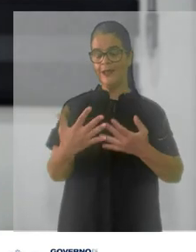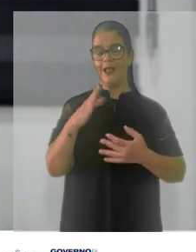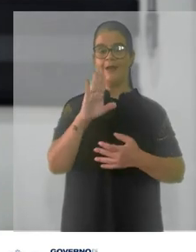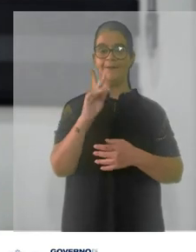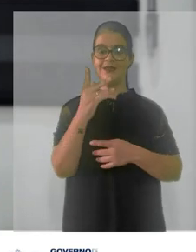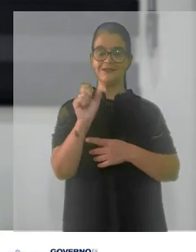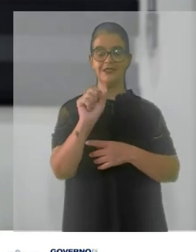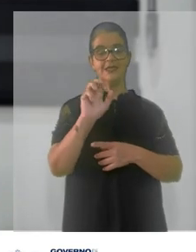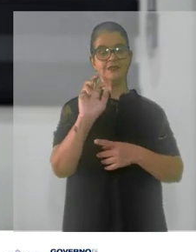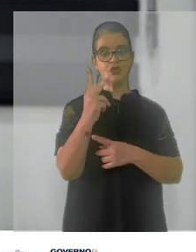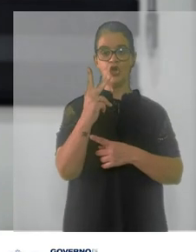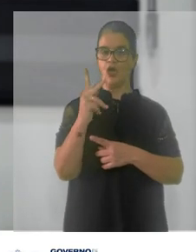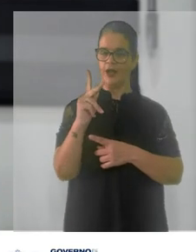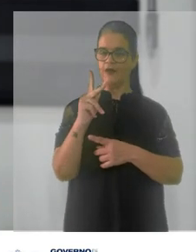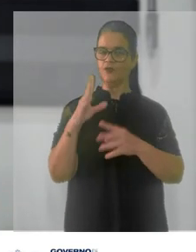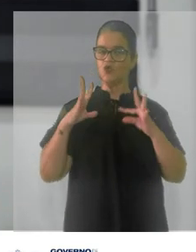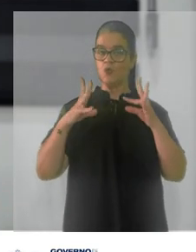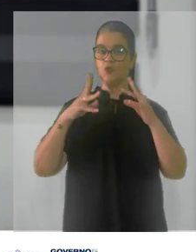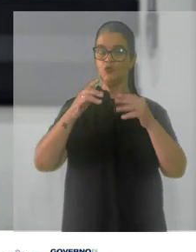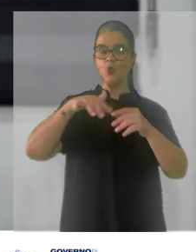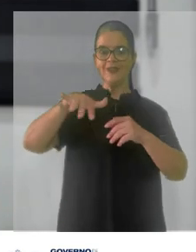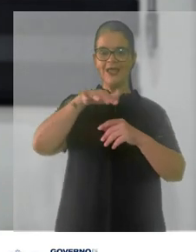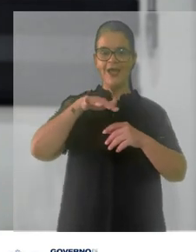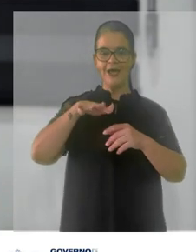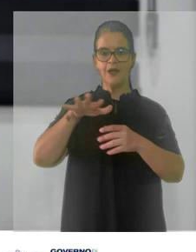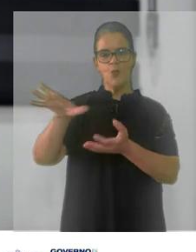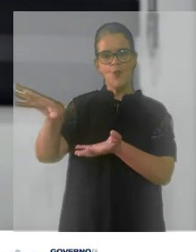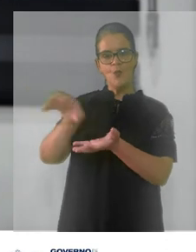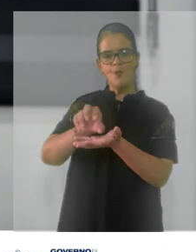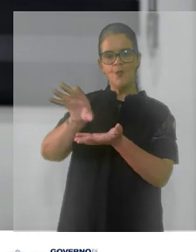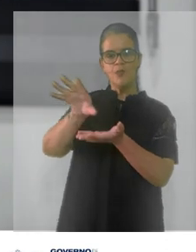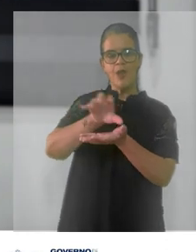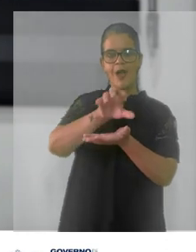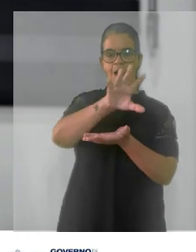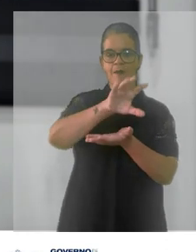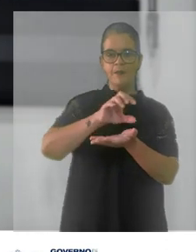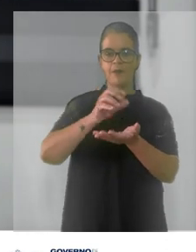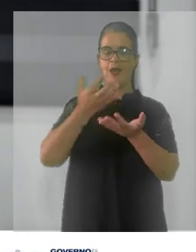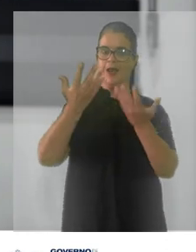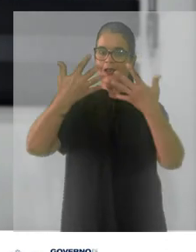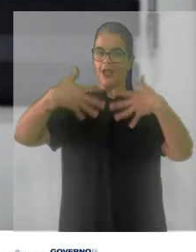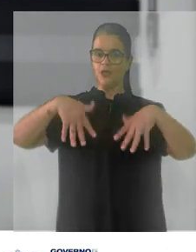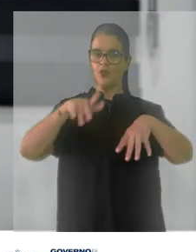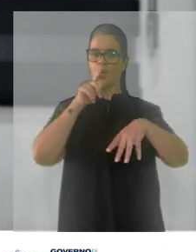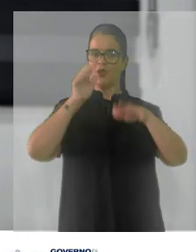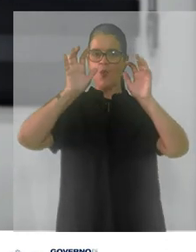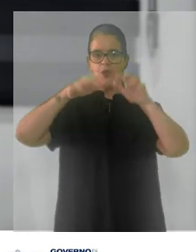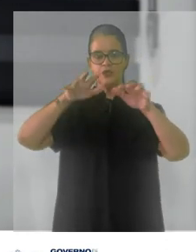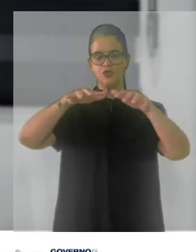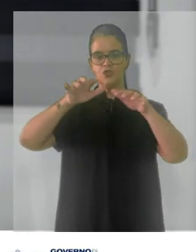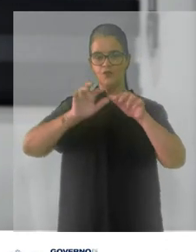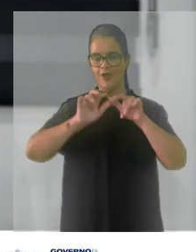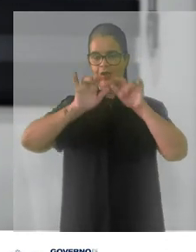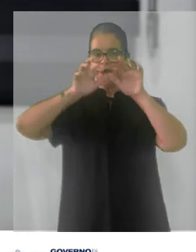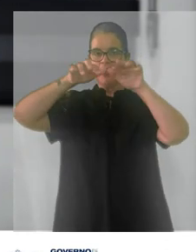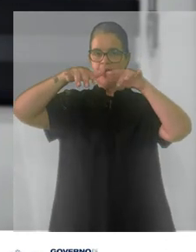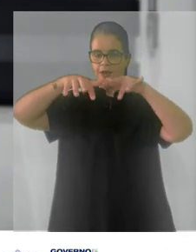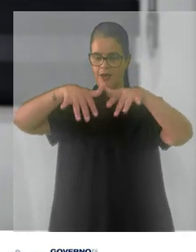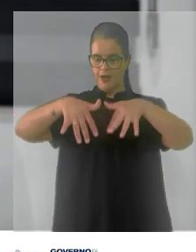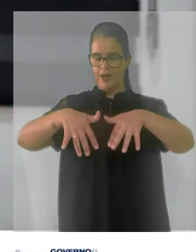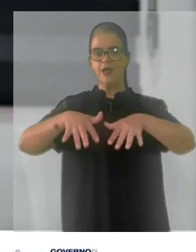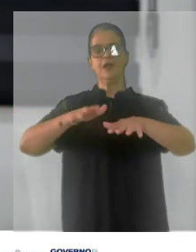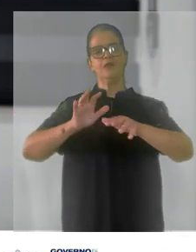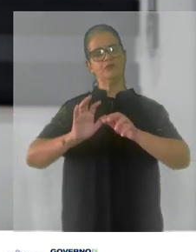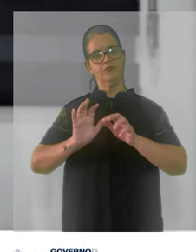bacias hidrográficas como sendo toda a área de captação natural da água da chuva, que escoa